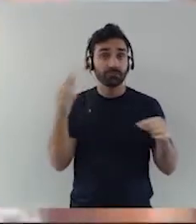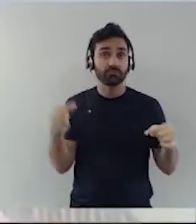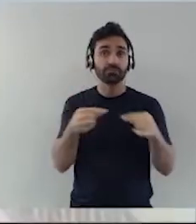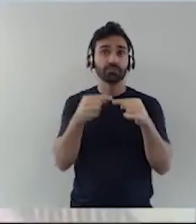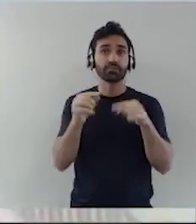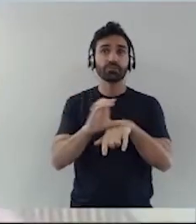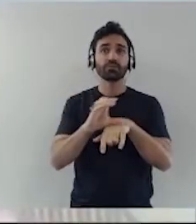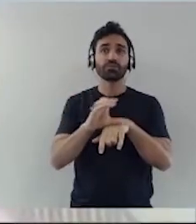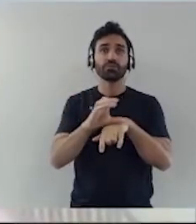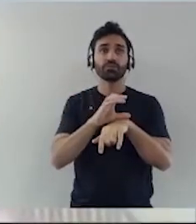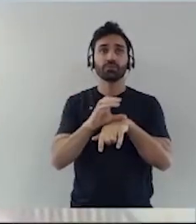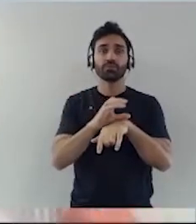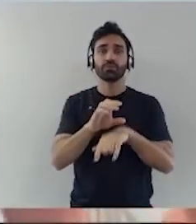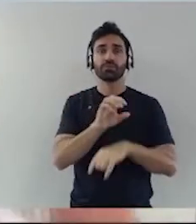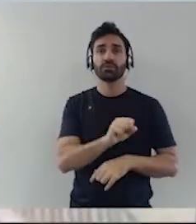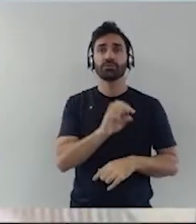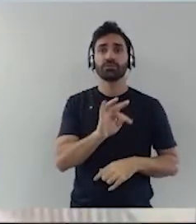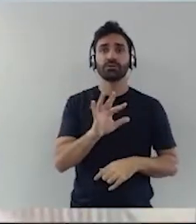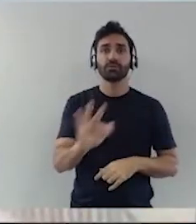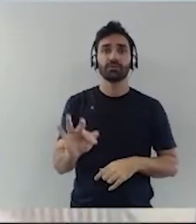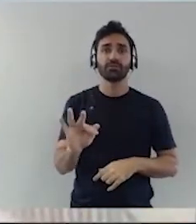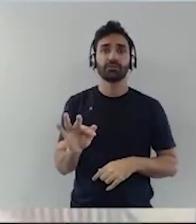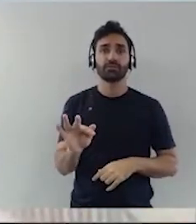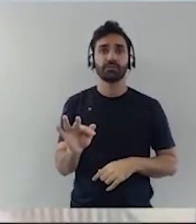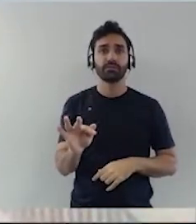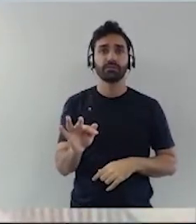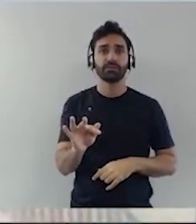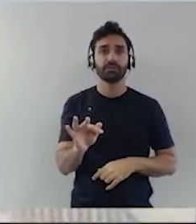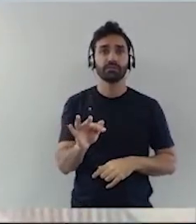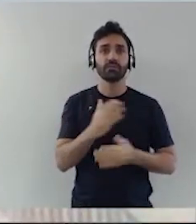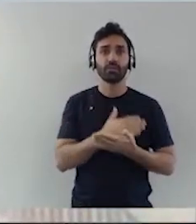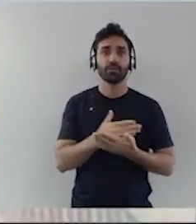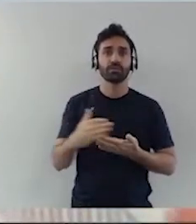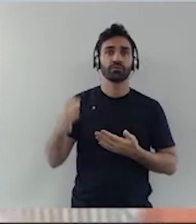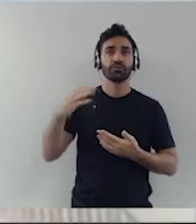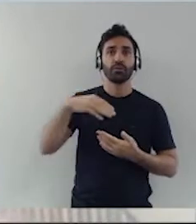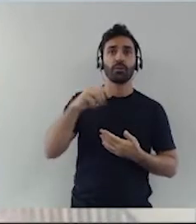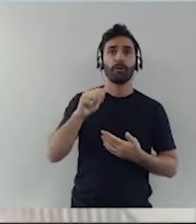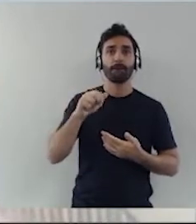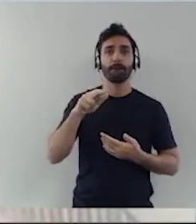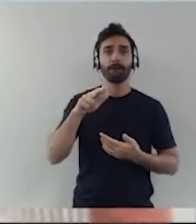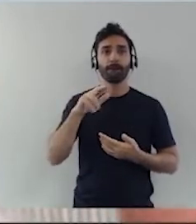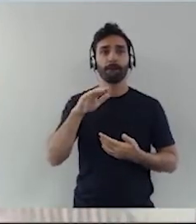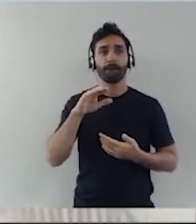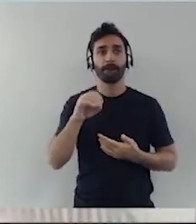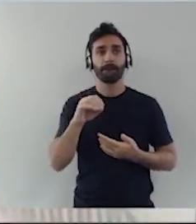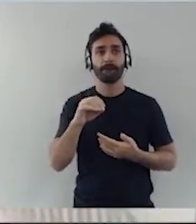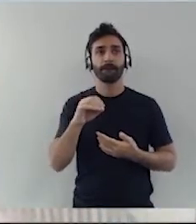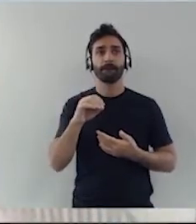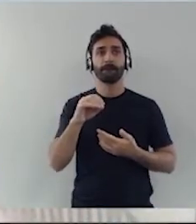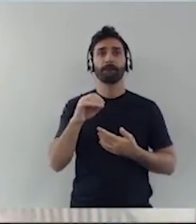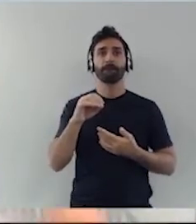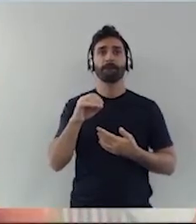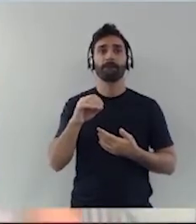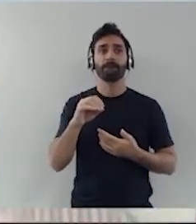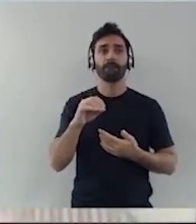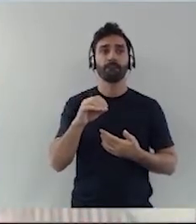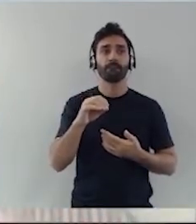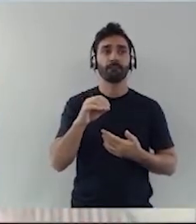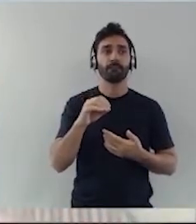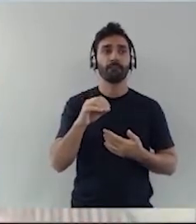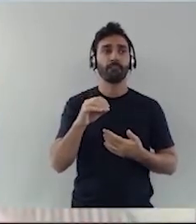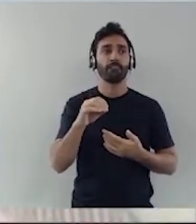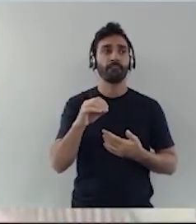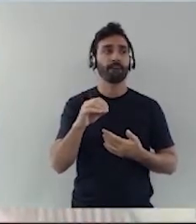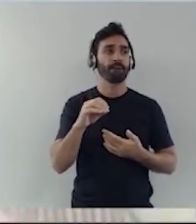pouco tempo, o plenário do STF iniciou em maio o julgamento das ADIs 4655 e 4645, da